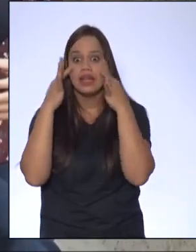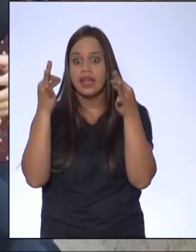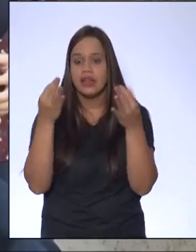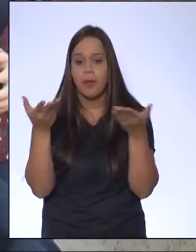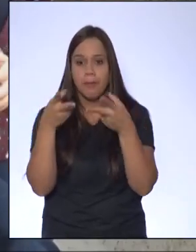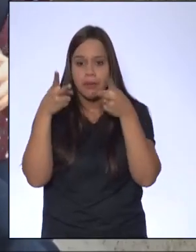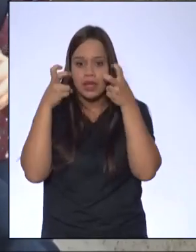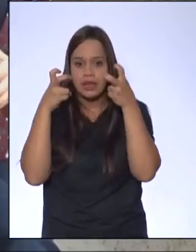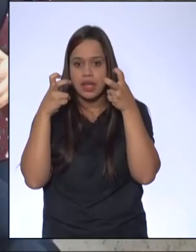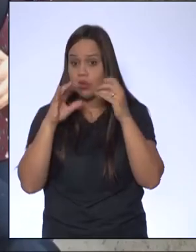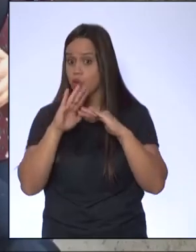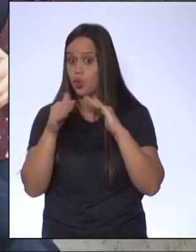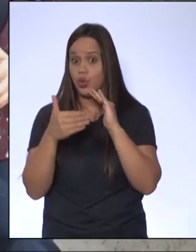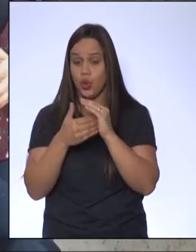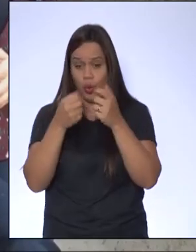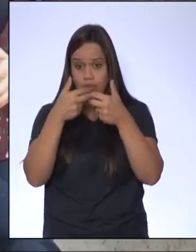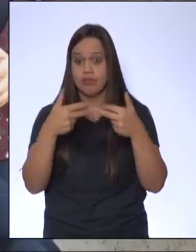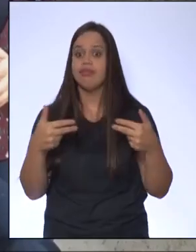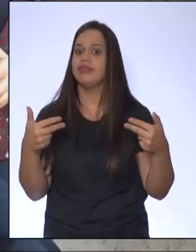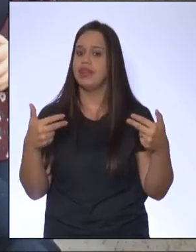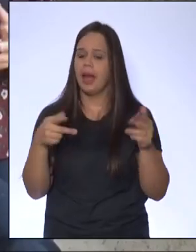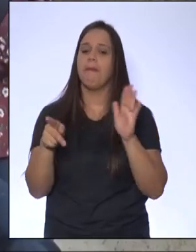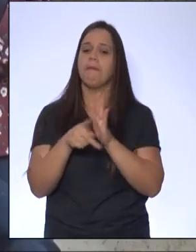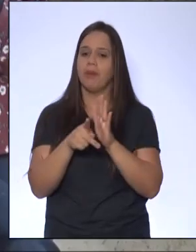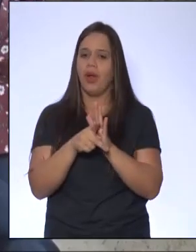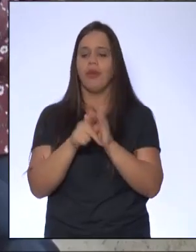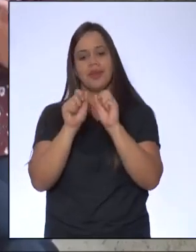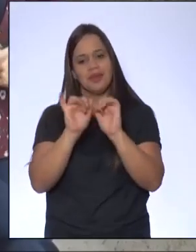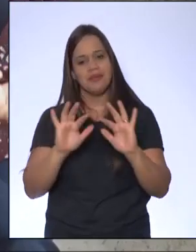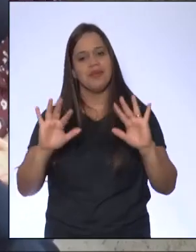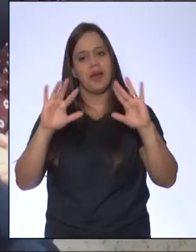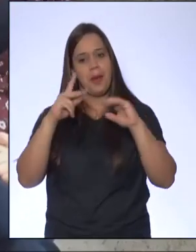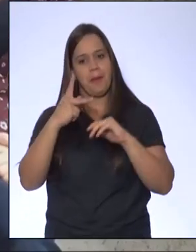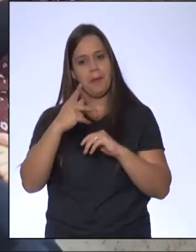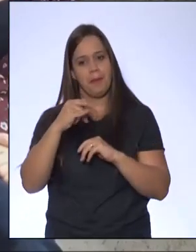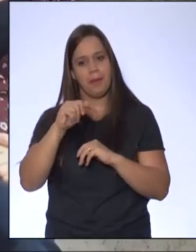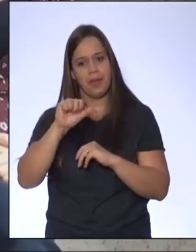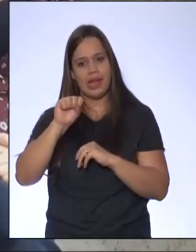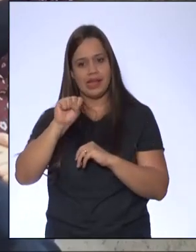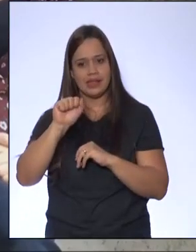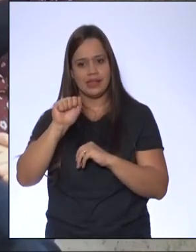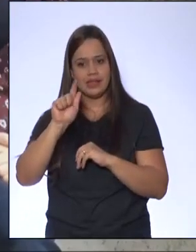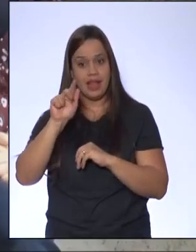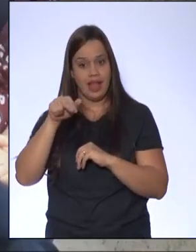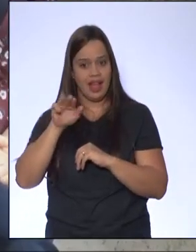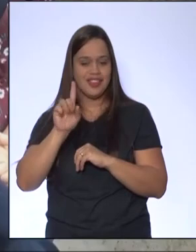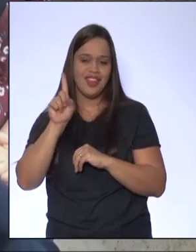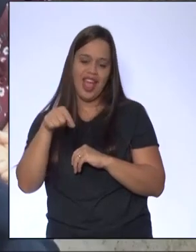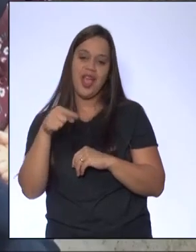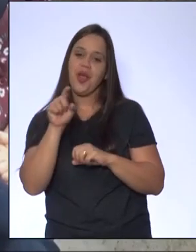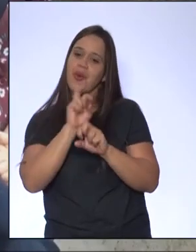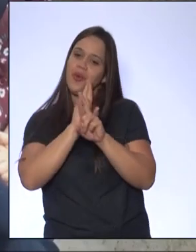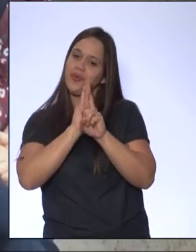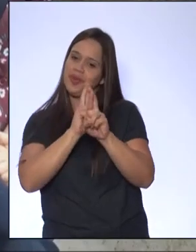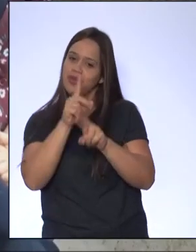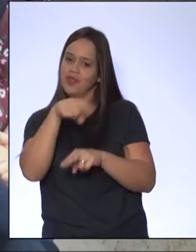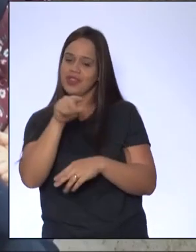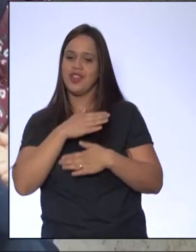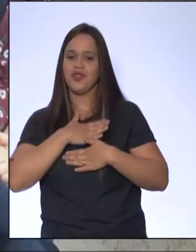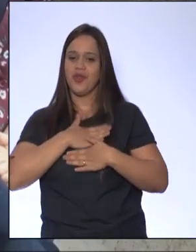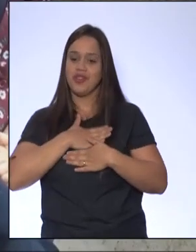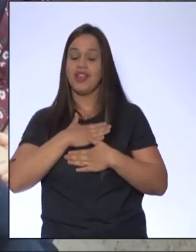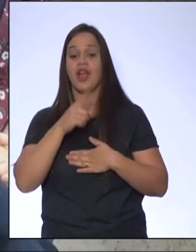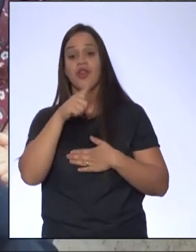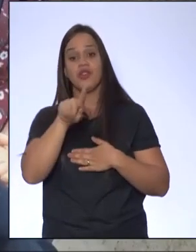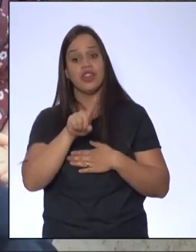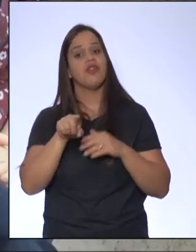esses elementos fazem parte da paisagem. É isso? Espero que vocês tenham gostado. Vocês ainda vão poder exercitar a